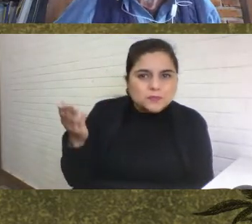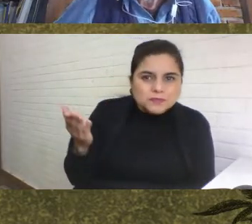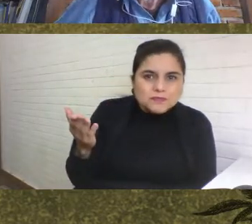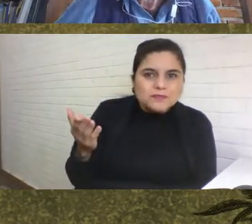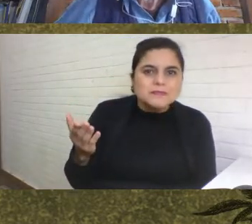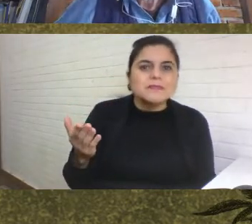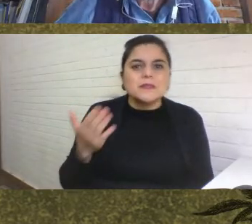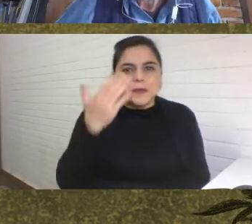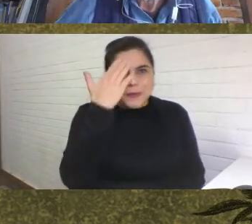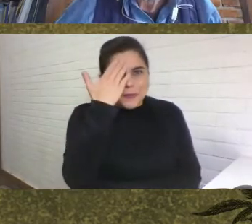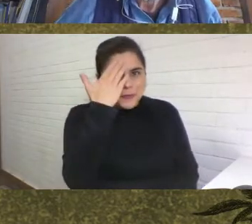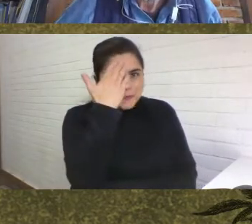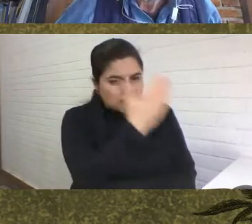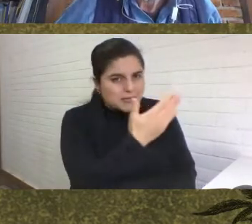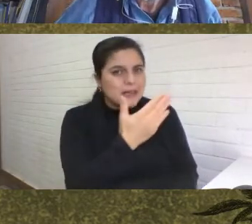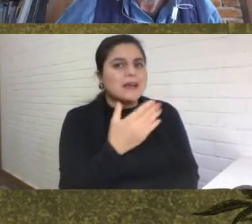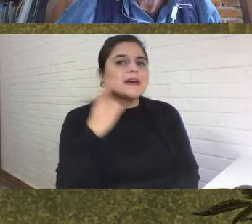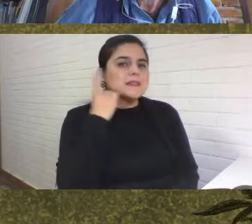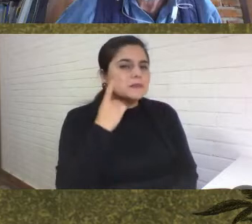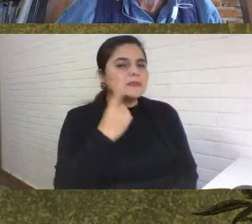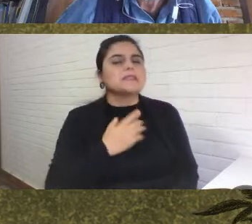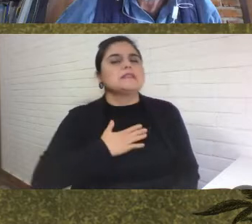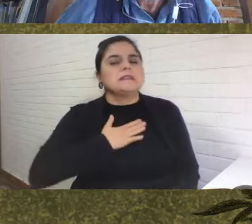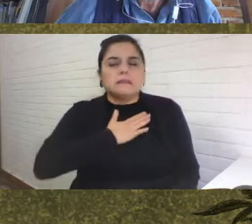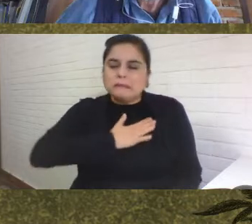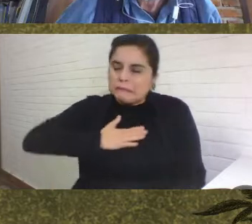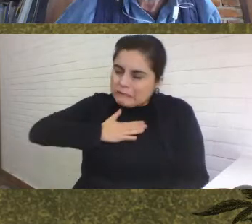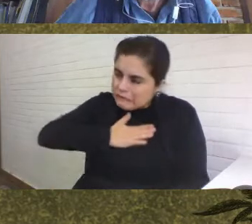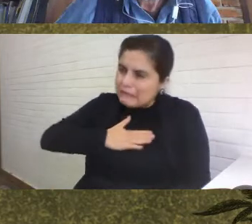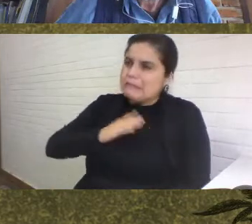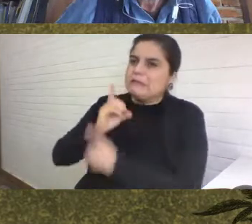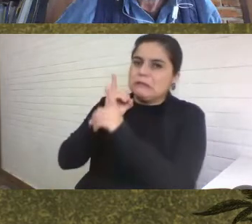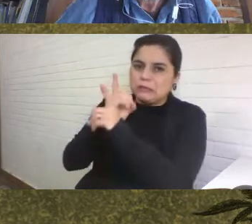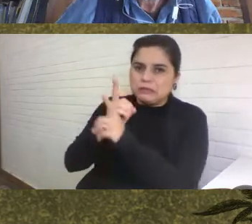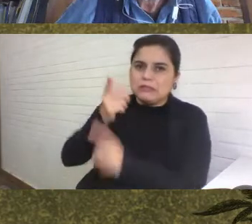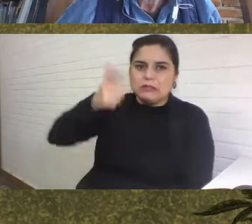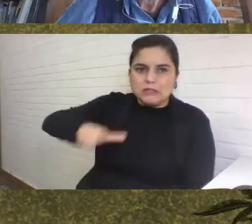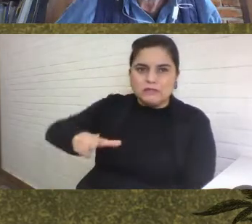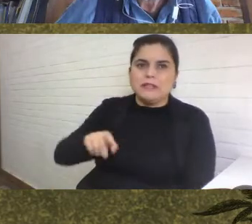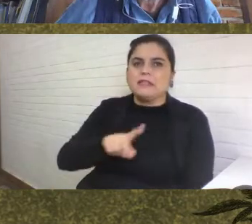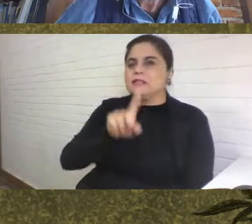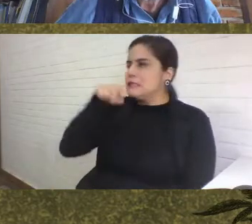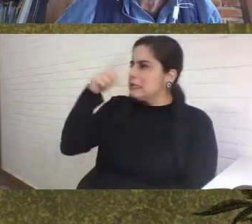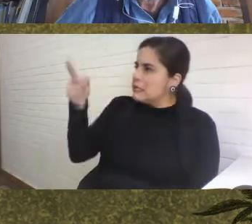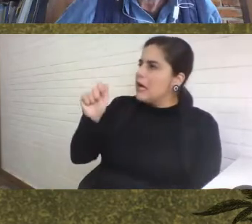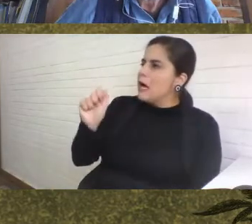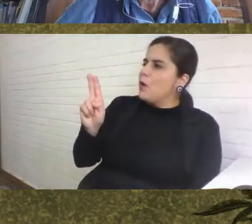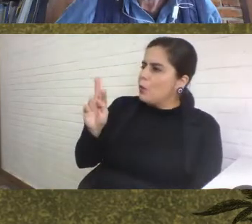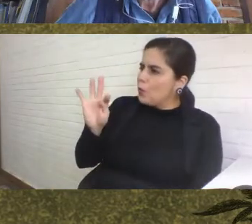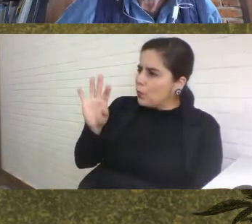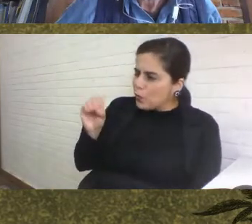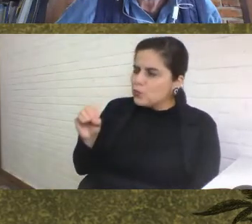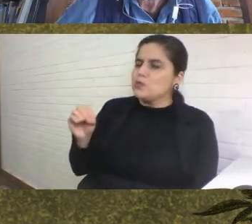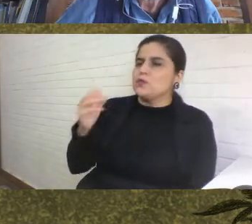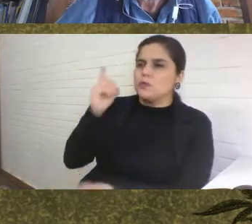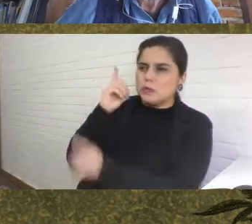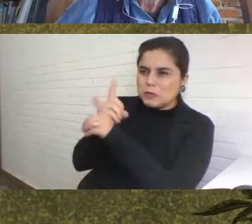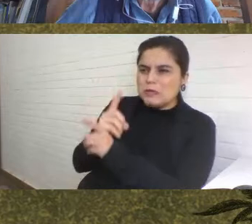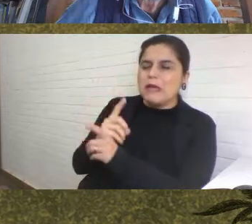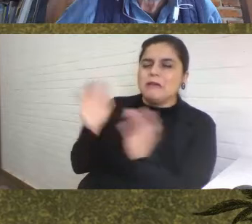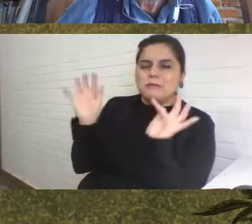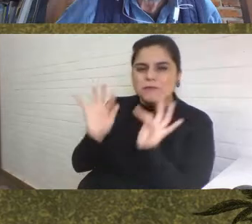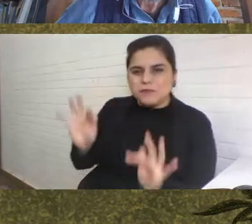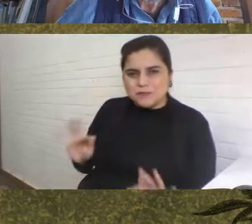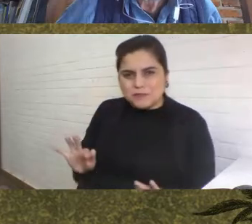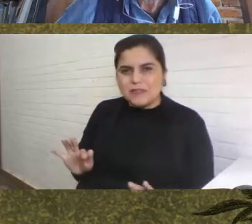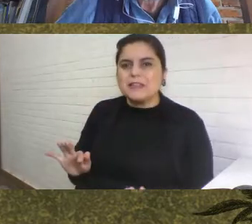Foi um gosto reencontrá-lo, assim como ao Augusto também, e conhecer estes